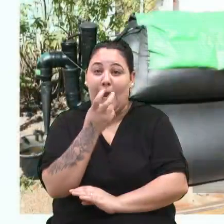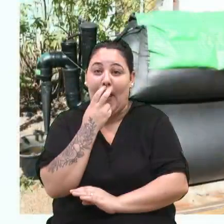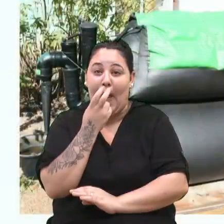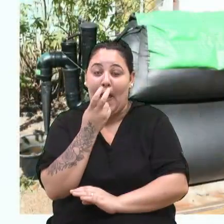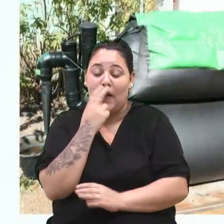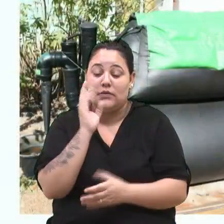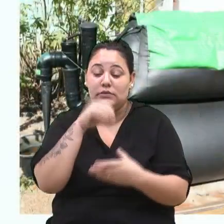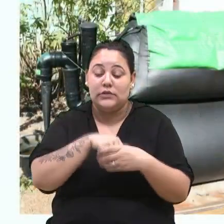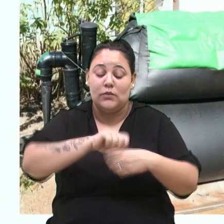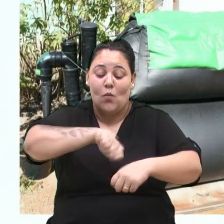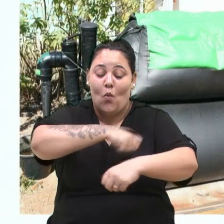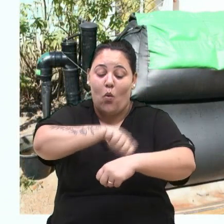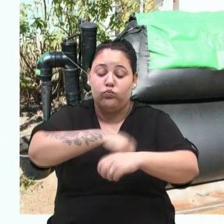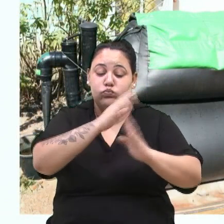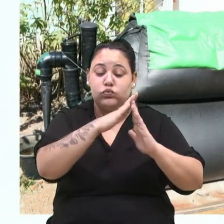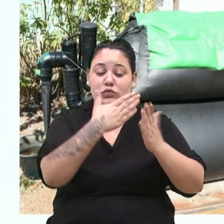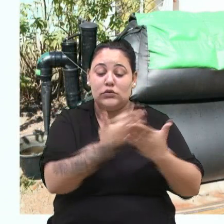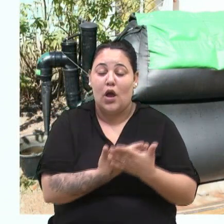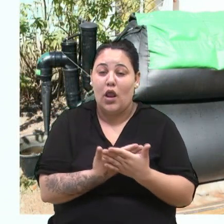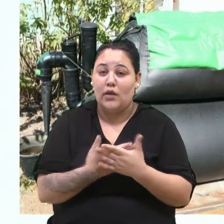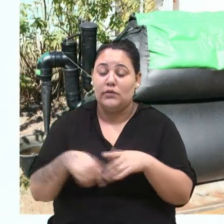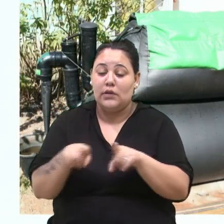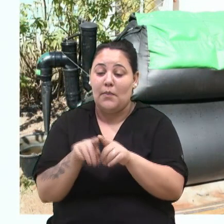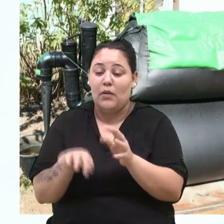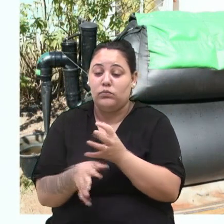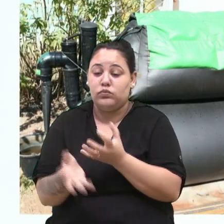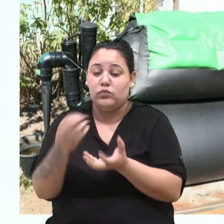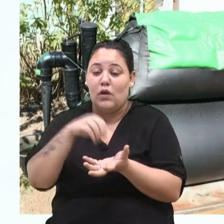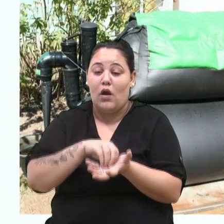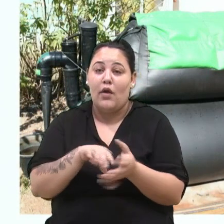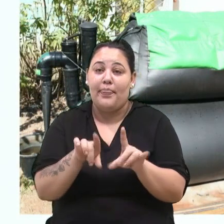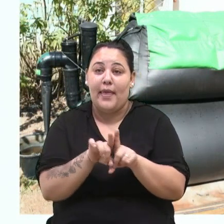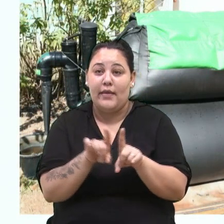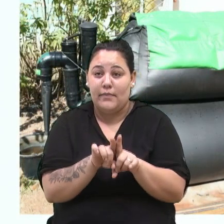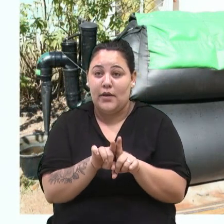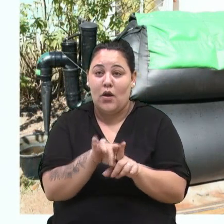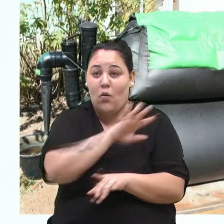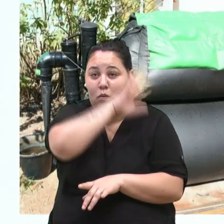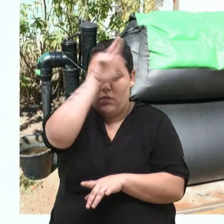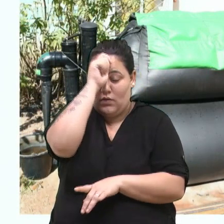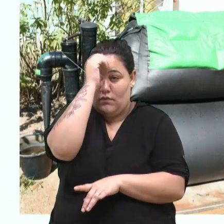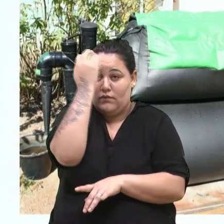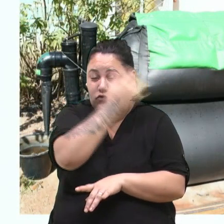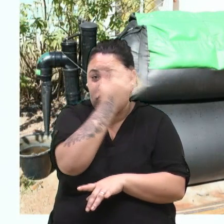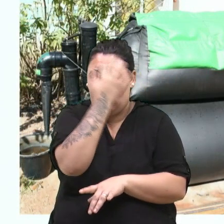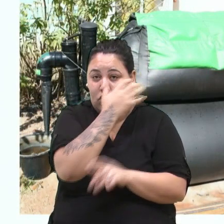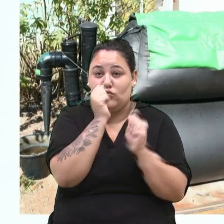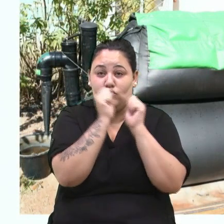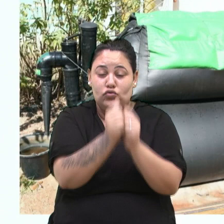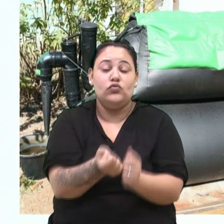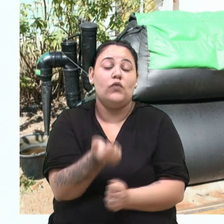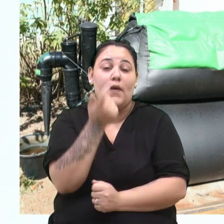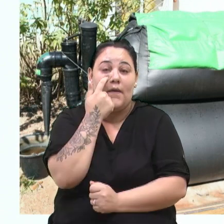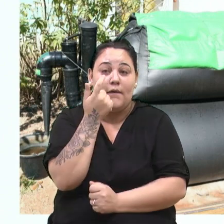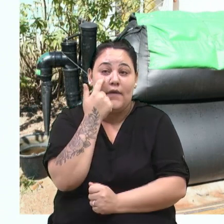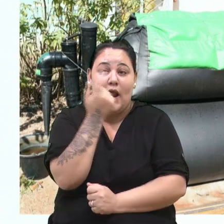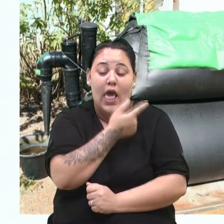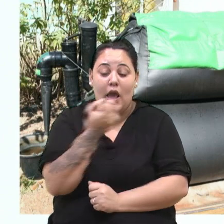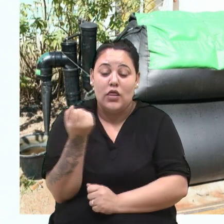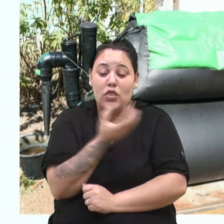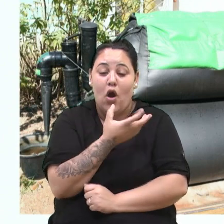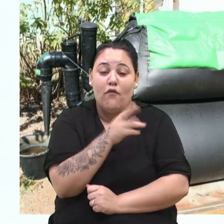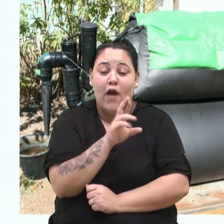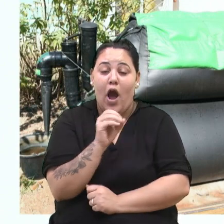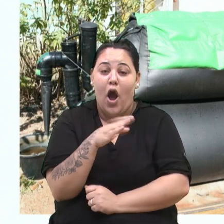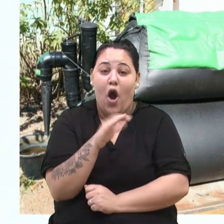escolas, para a Codeca, né? Aonde o prefeito foi junto comigo ver lá em Nova Roma, onde foi instalado